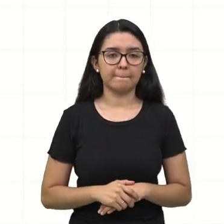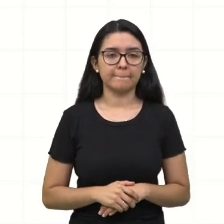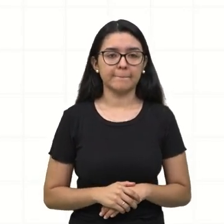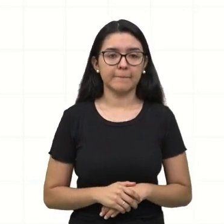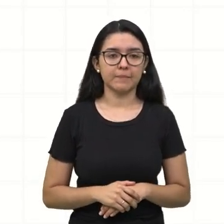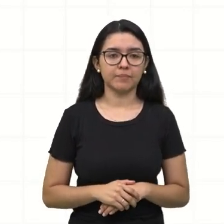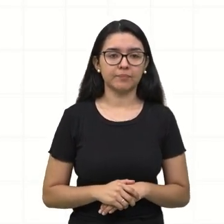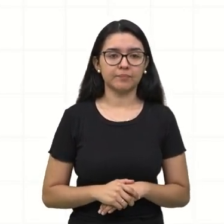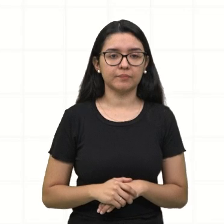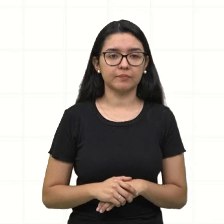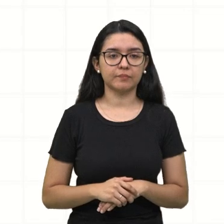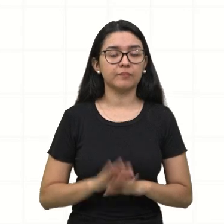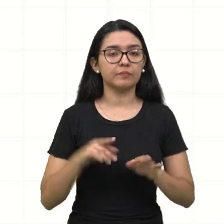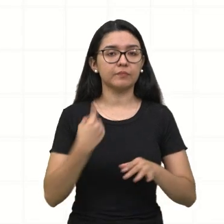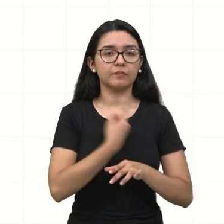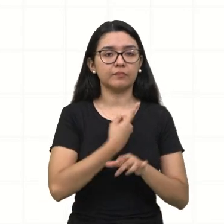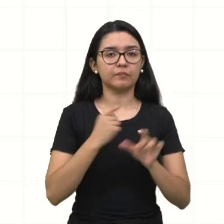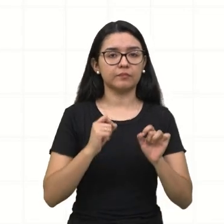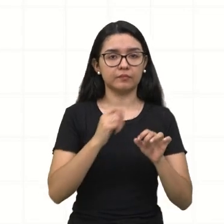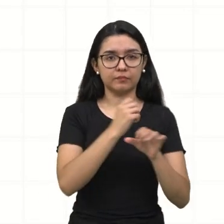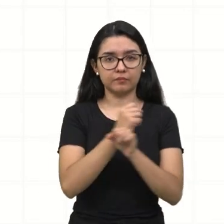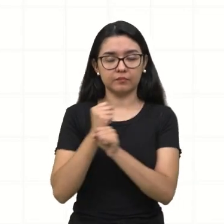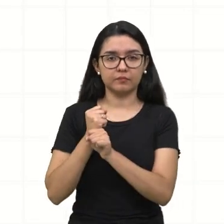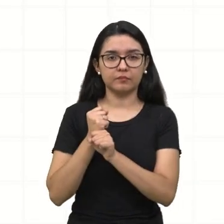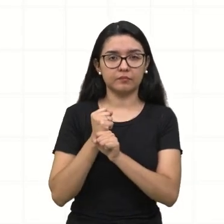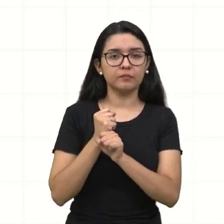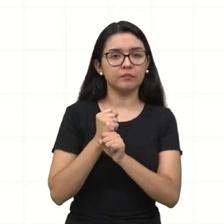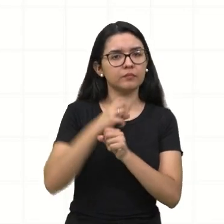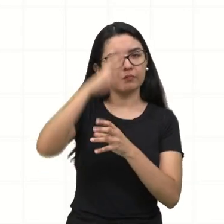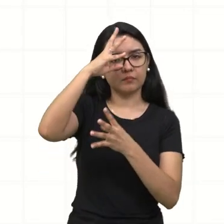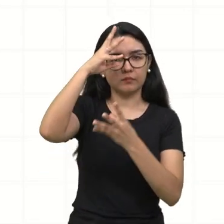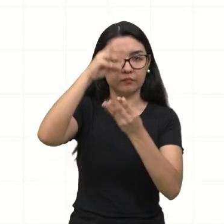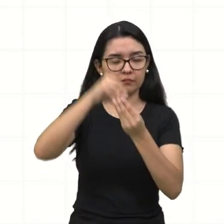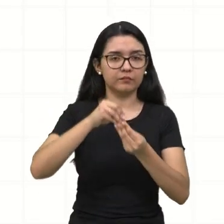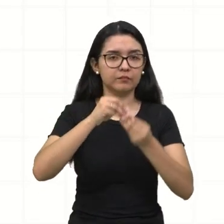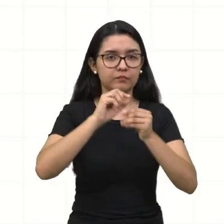vamos, né, desenvolver essa interpretação